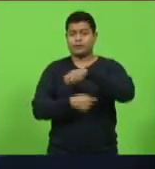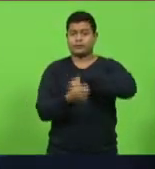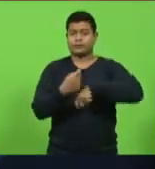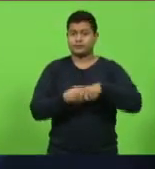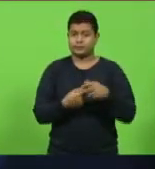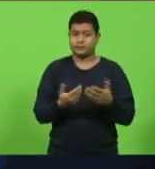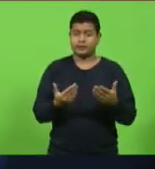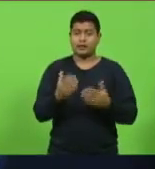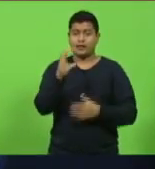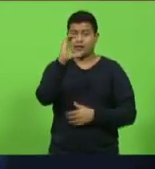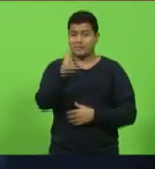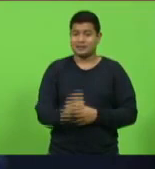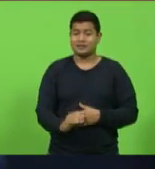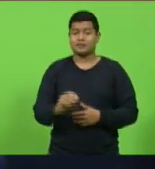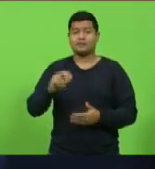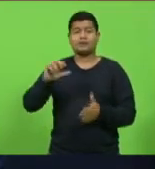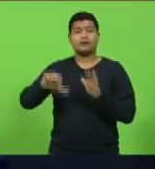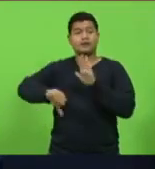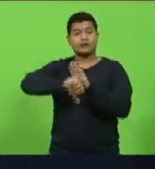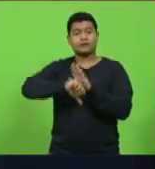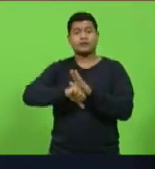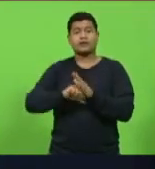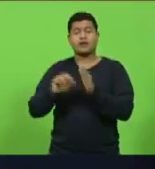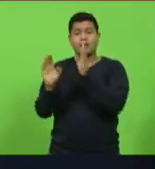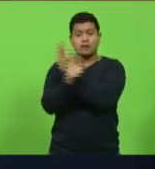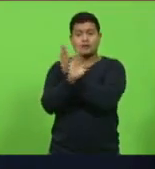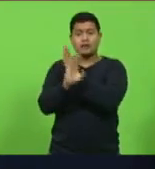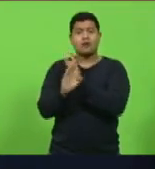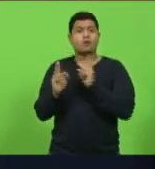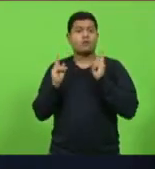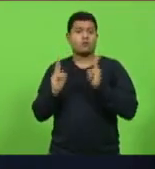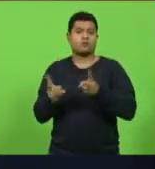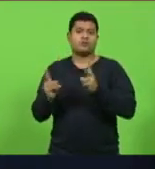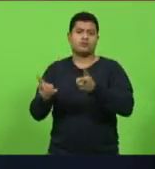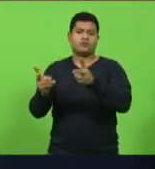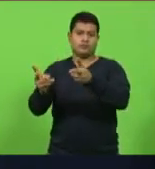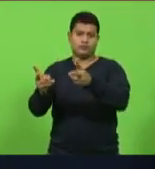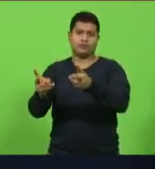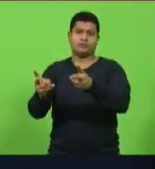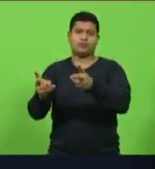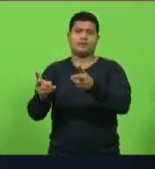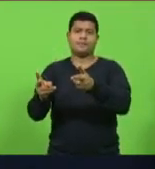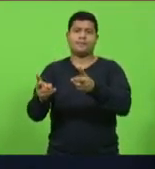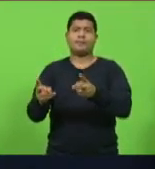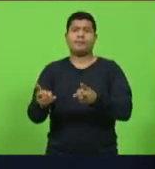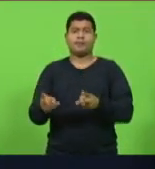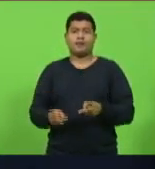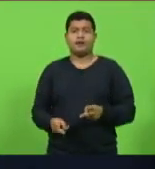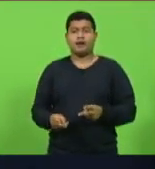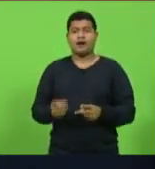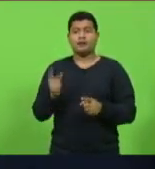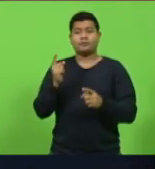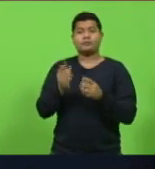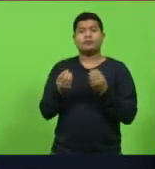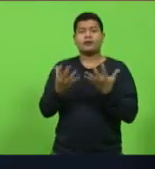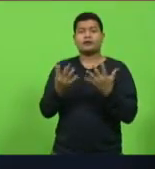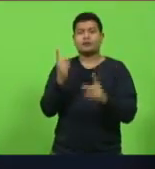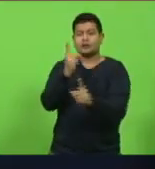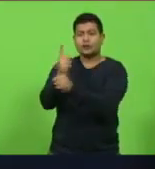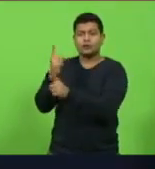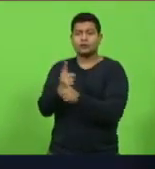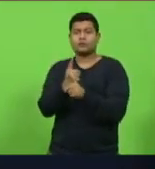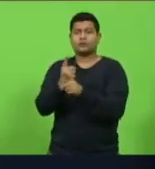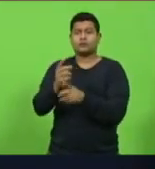civis e criminais a investigatórios seguem seu curso visando a responsabilização e punição